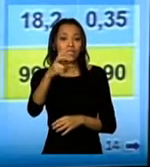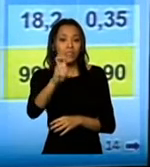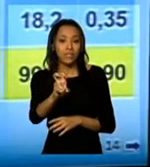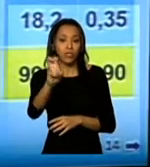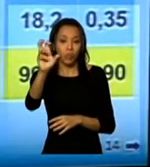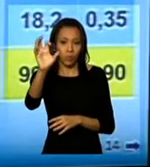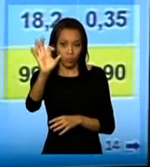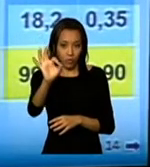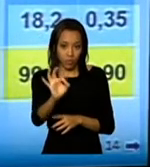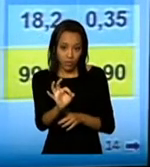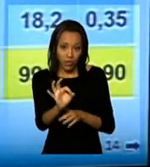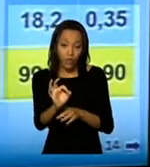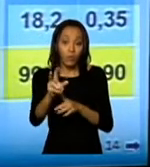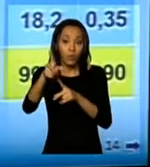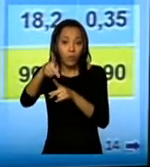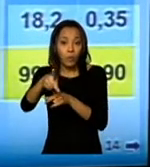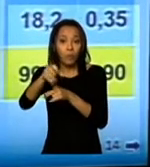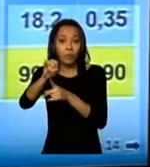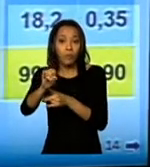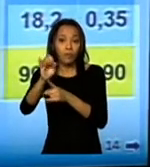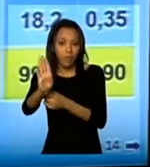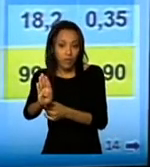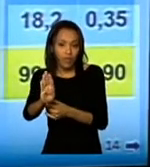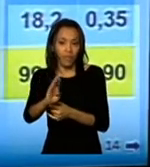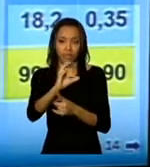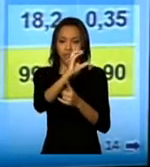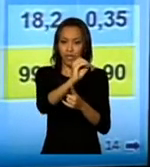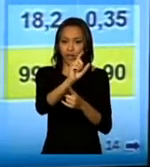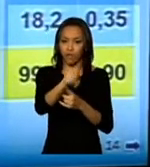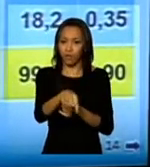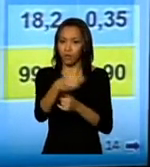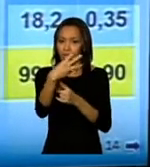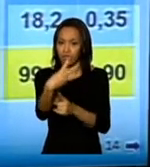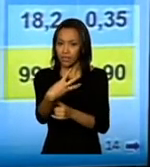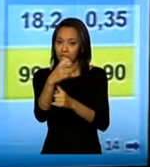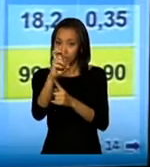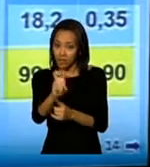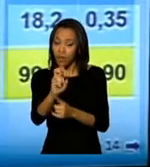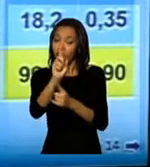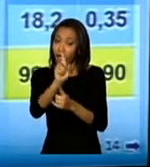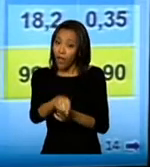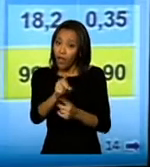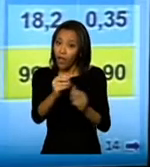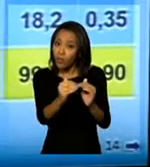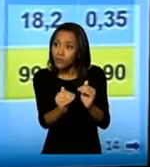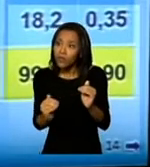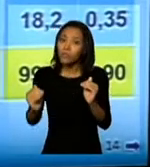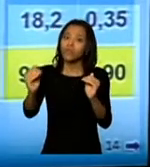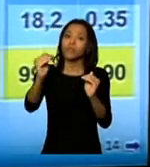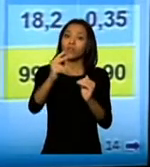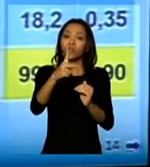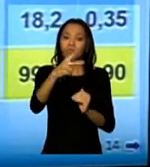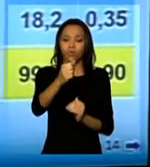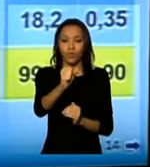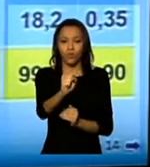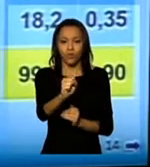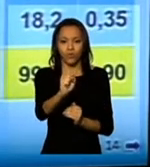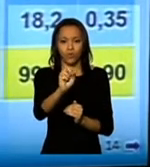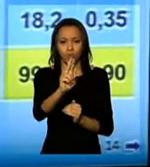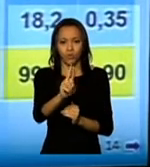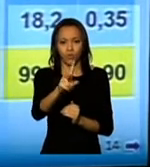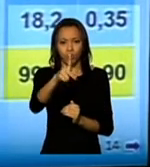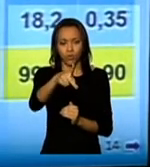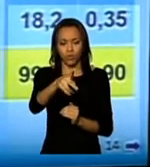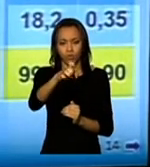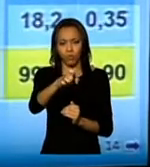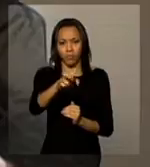0,35% do PIB. Esse 0,35% é o menor superávit primário que eles já fizeram, que equivale àquele que eles